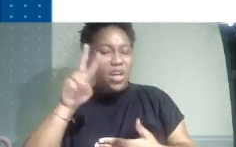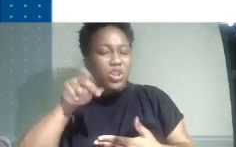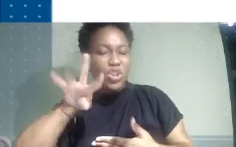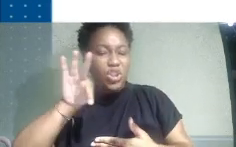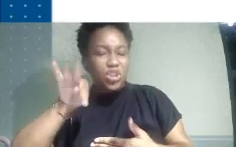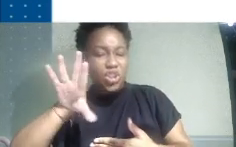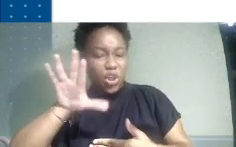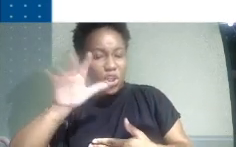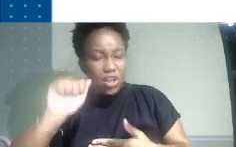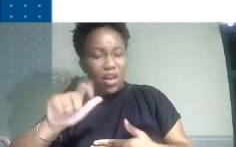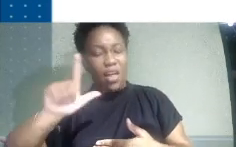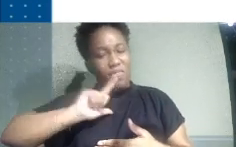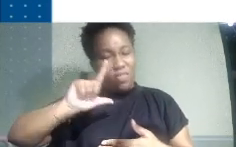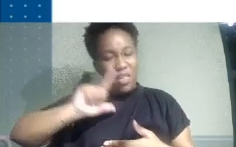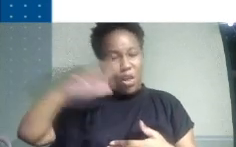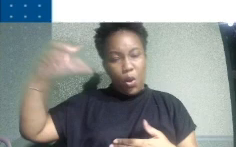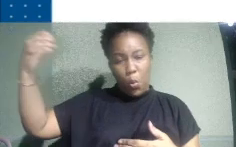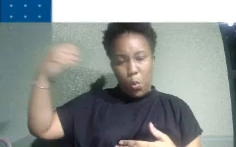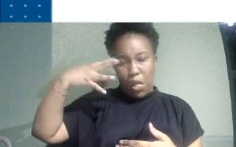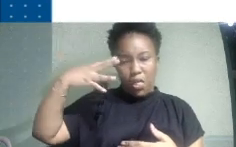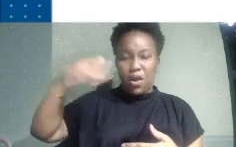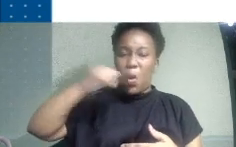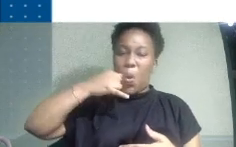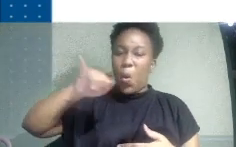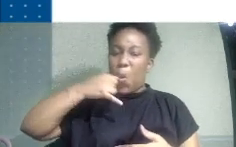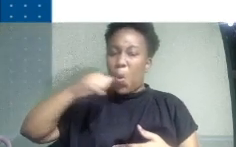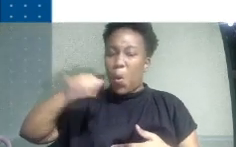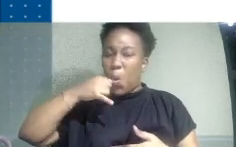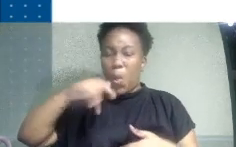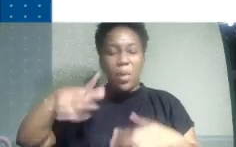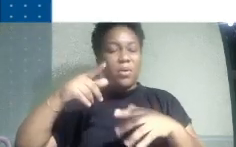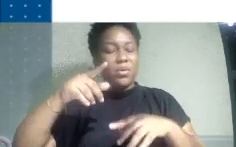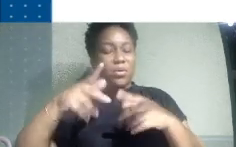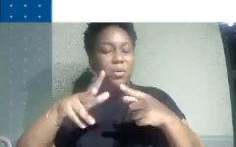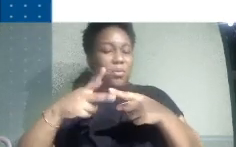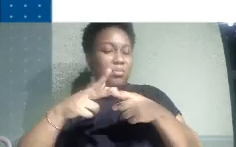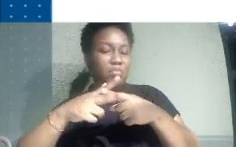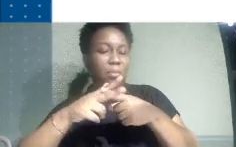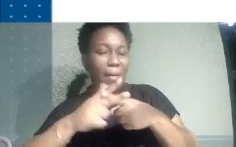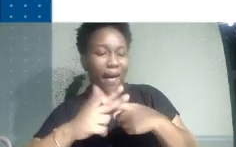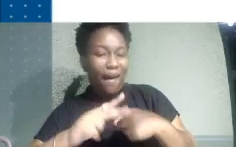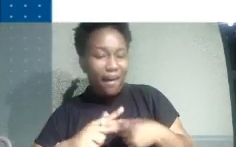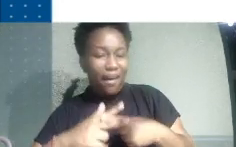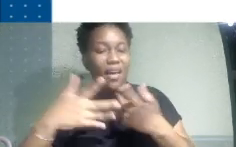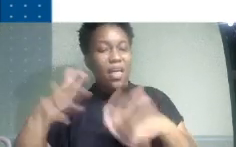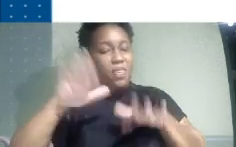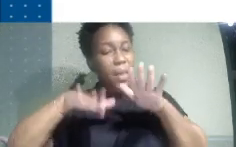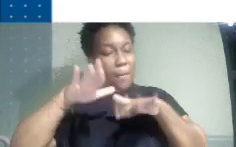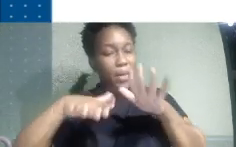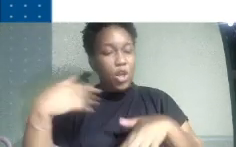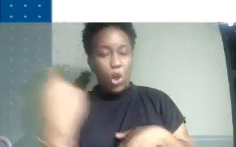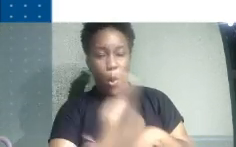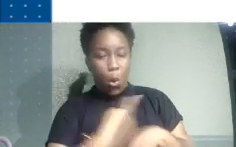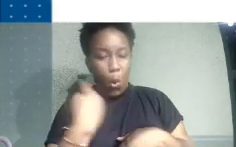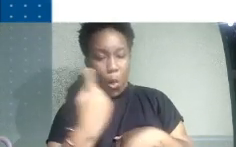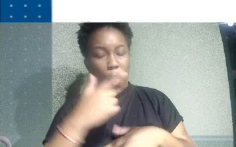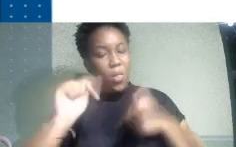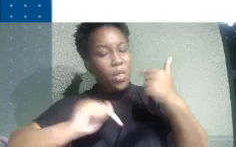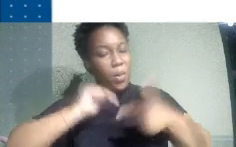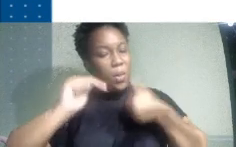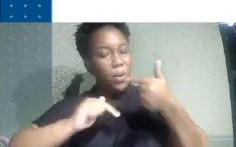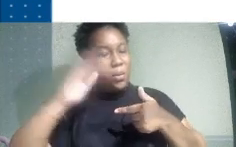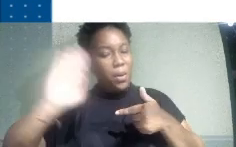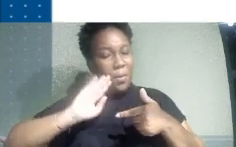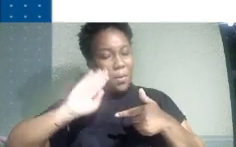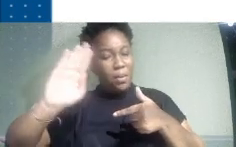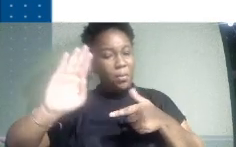essa parte luminosa, ou térmica, ou mecânica. Então depende do equipamento, depende mais ou menos daquilo que nós estamos trabalhando. A diferença entre